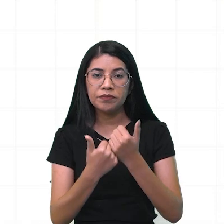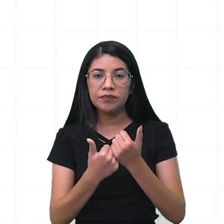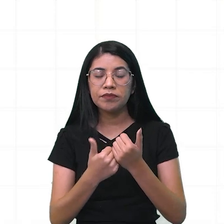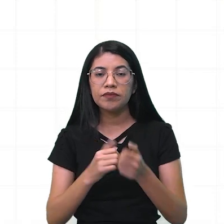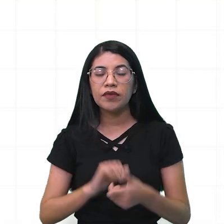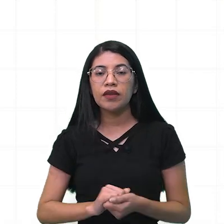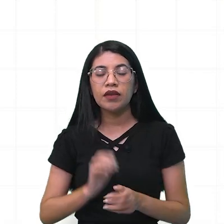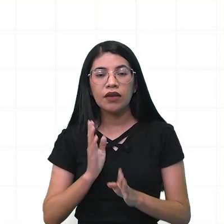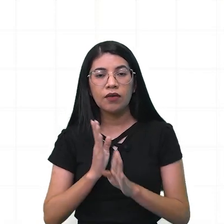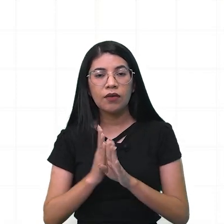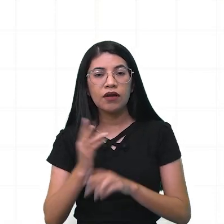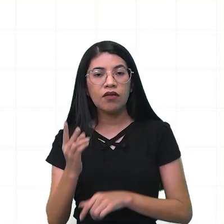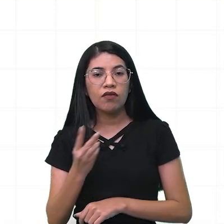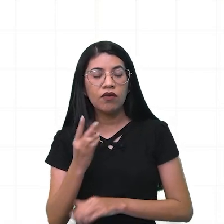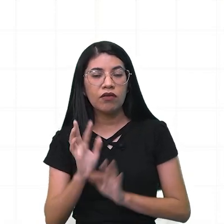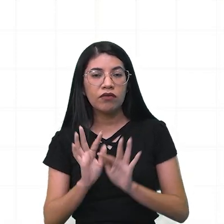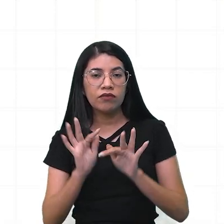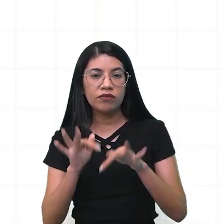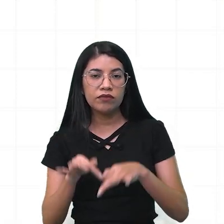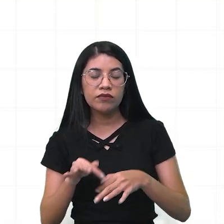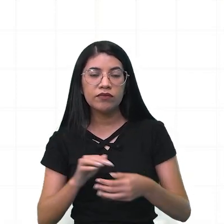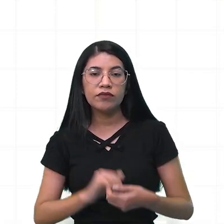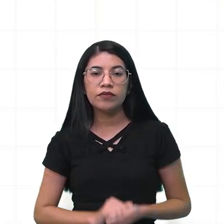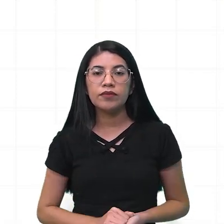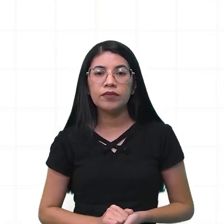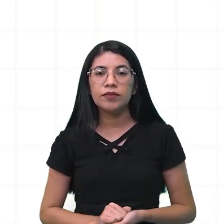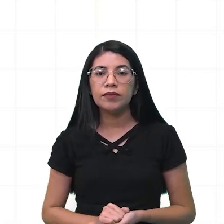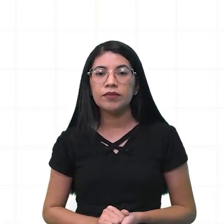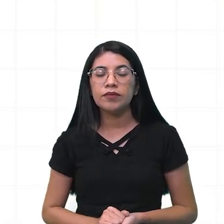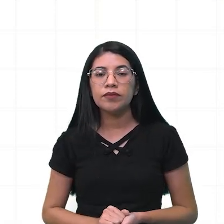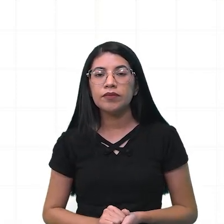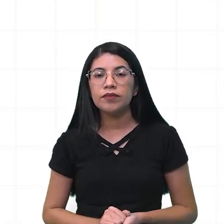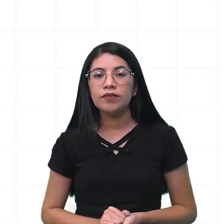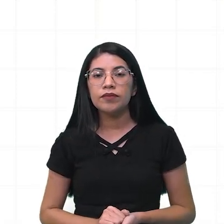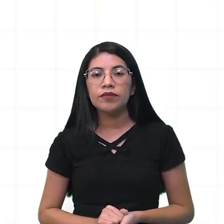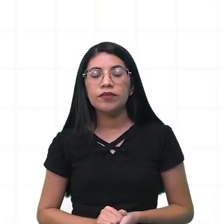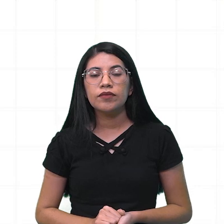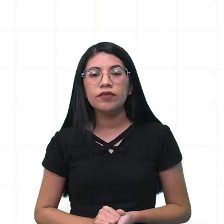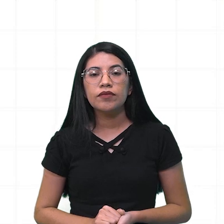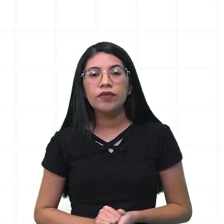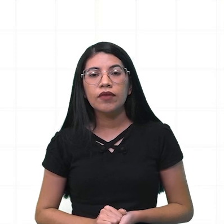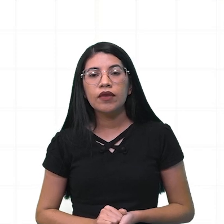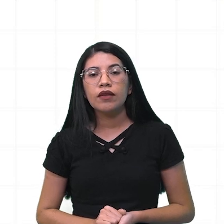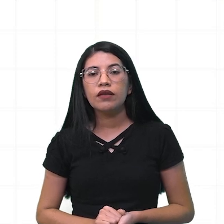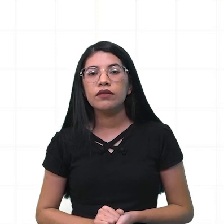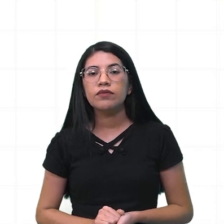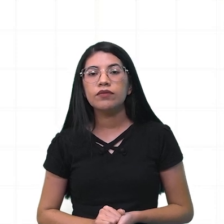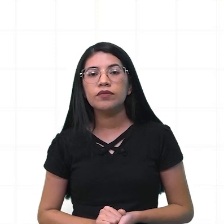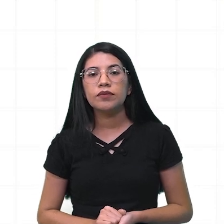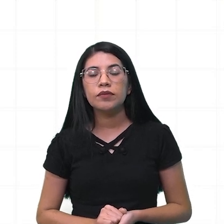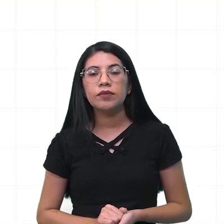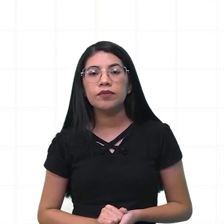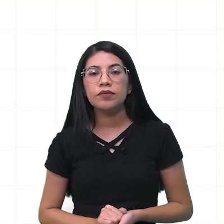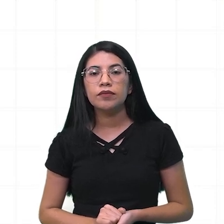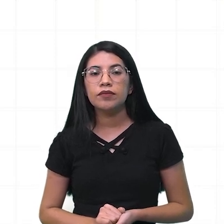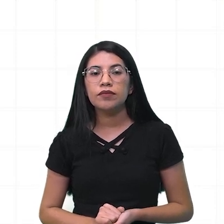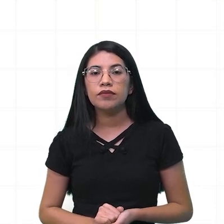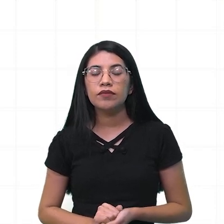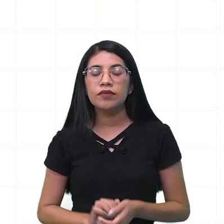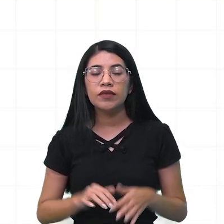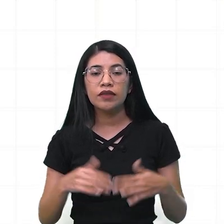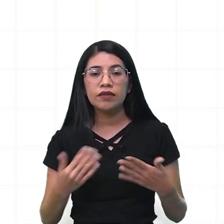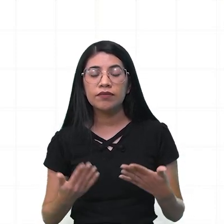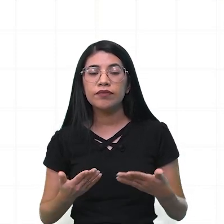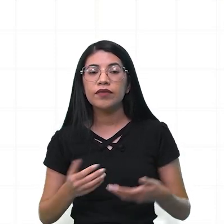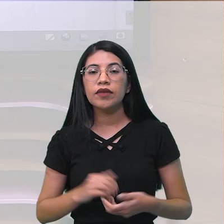nós chegaríamos num valor aí em centímetros, tá certo? Muito Muito bem, pessoal,